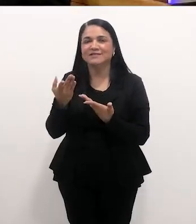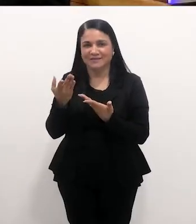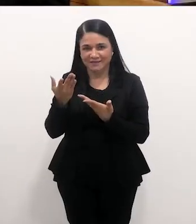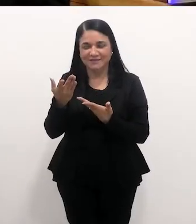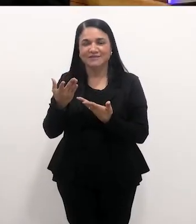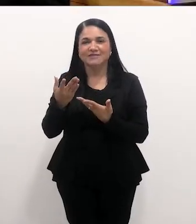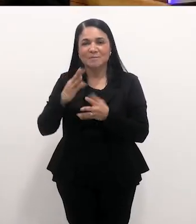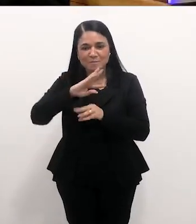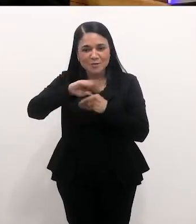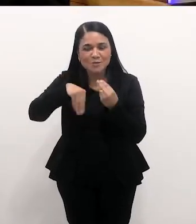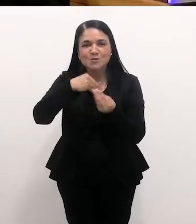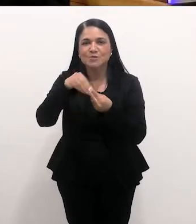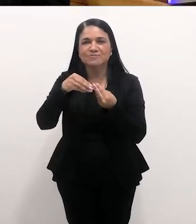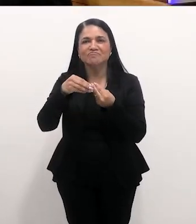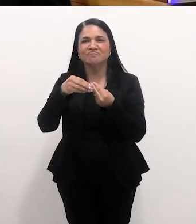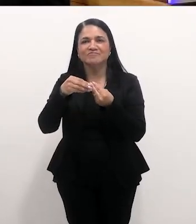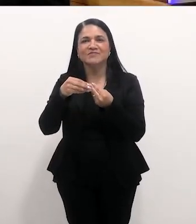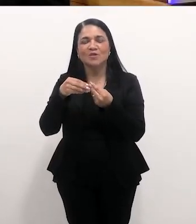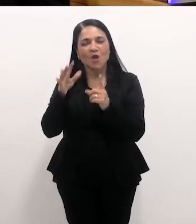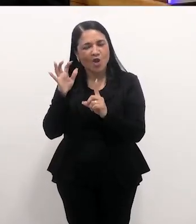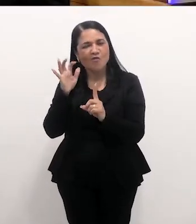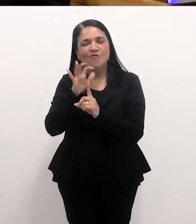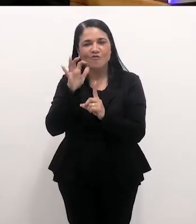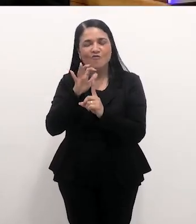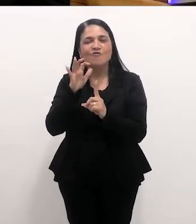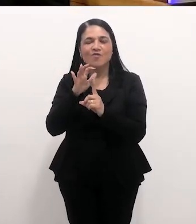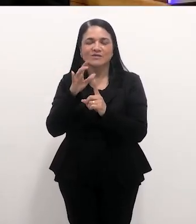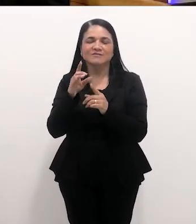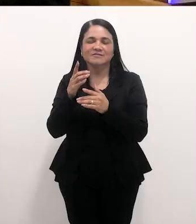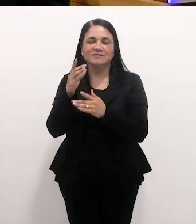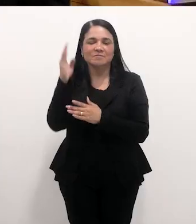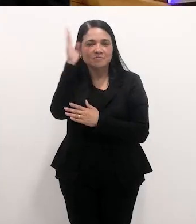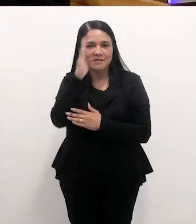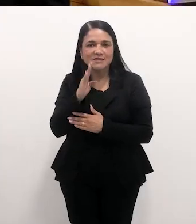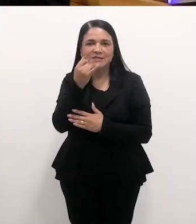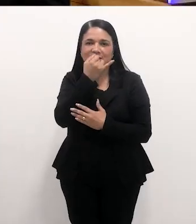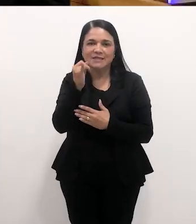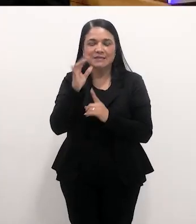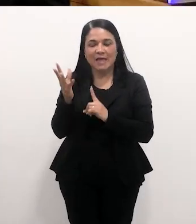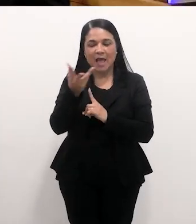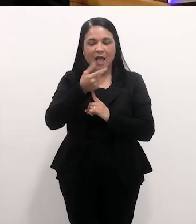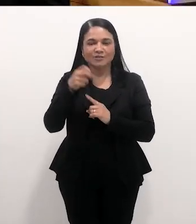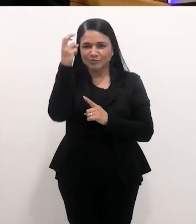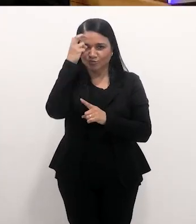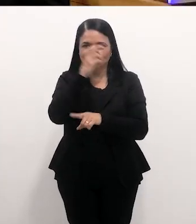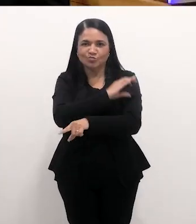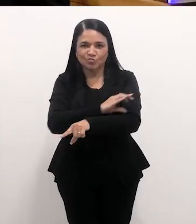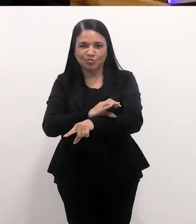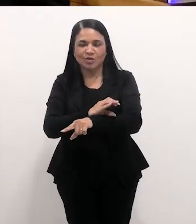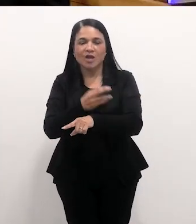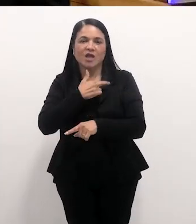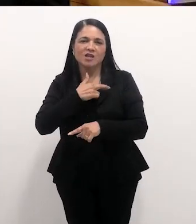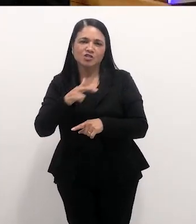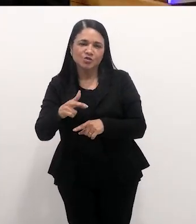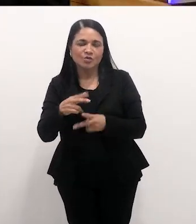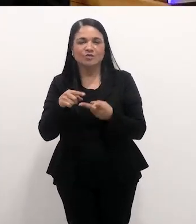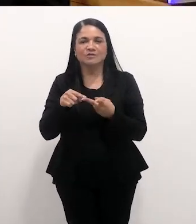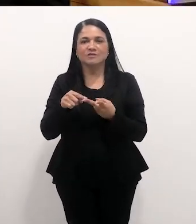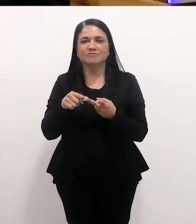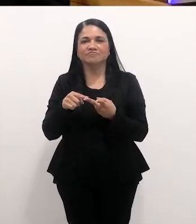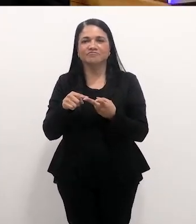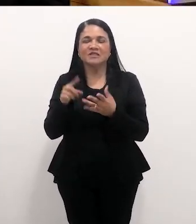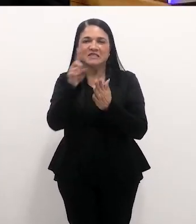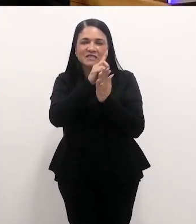teve, e nós tentamos de ressaltar sempre estas contaminações entre brasileiros e italianos na arte e na cultura,